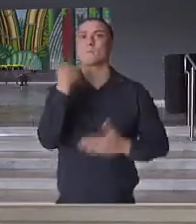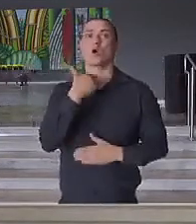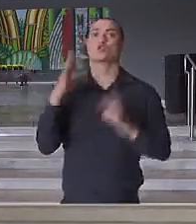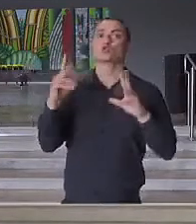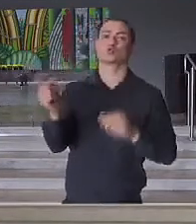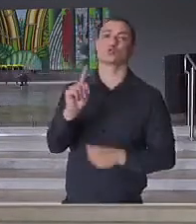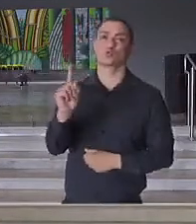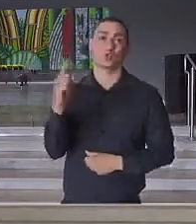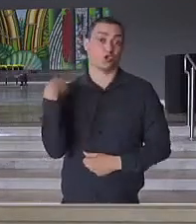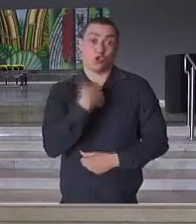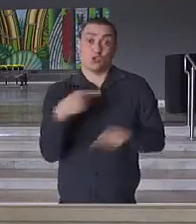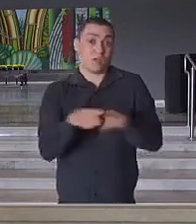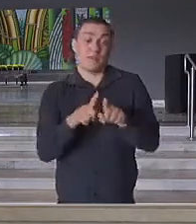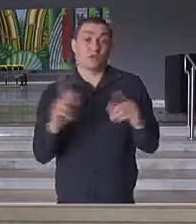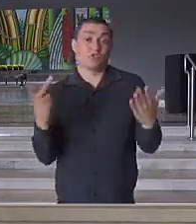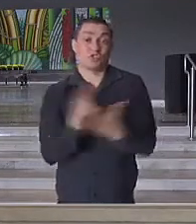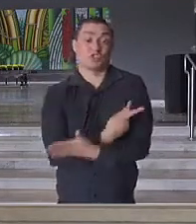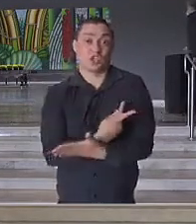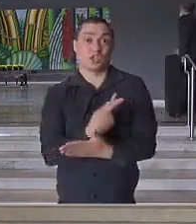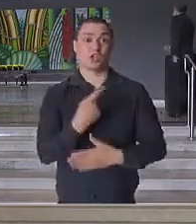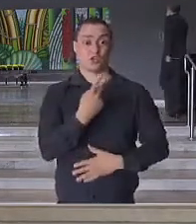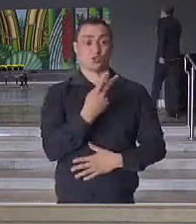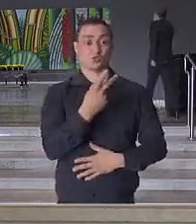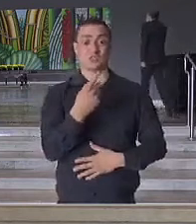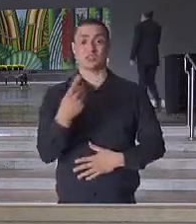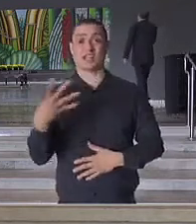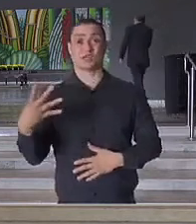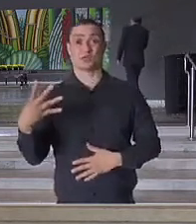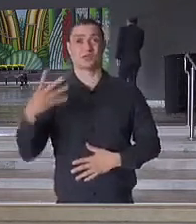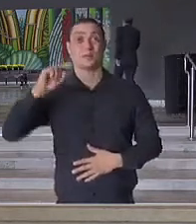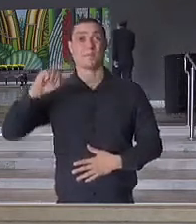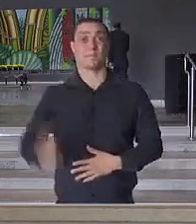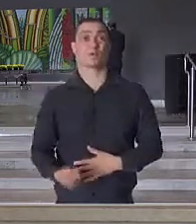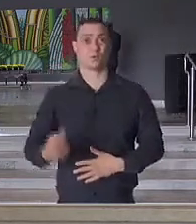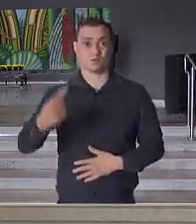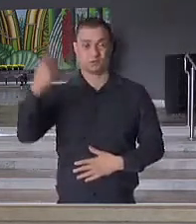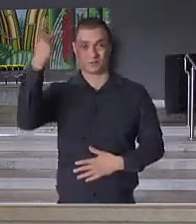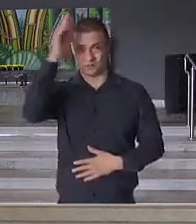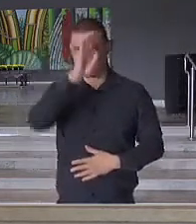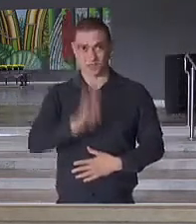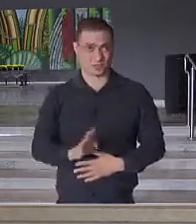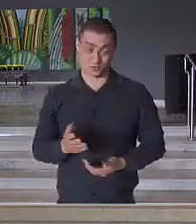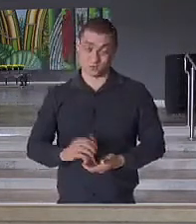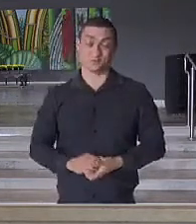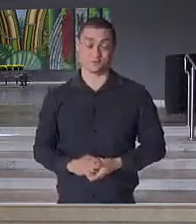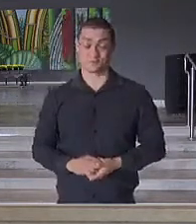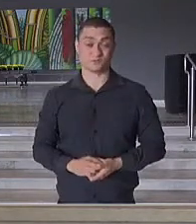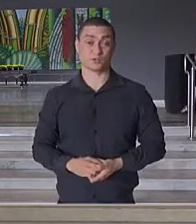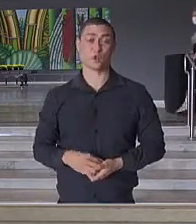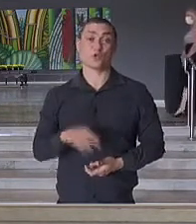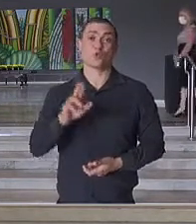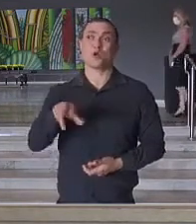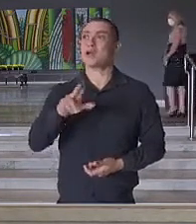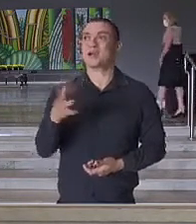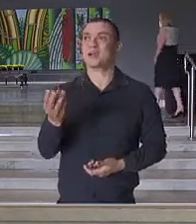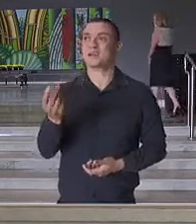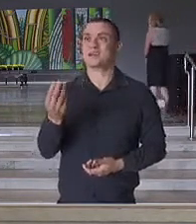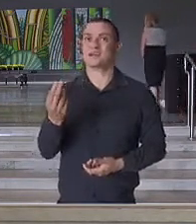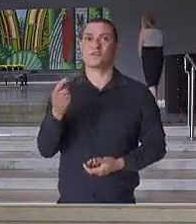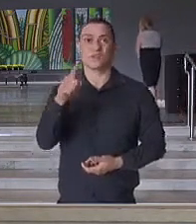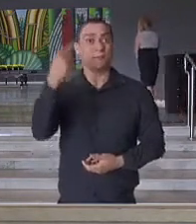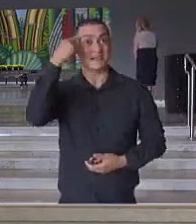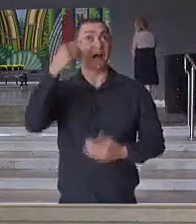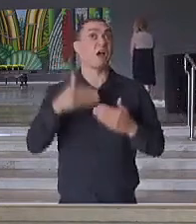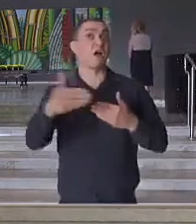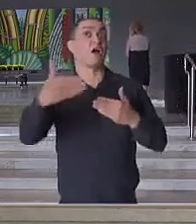vidas. E nós não teríamos perdido 214 mil vidas aqui no Brasil. Não é possível você